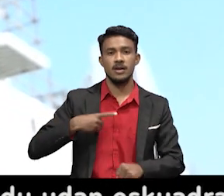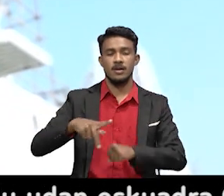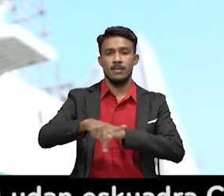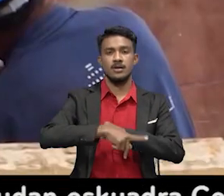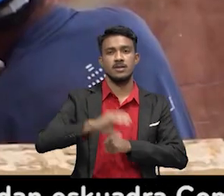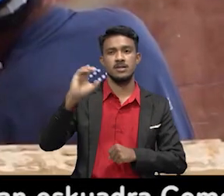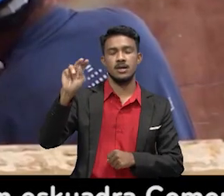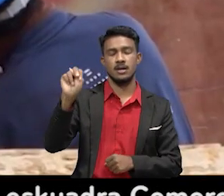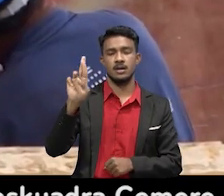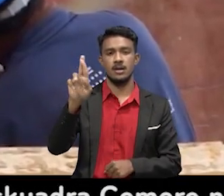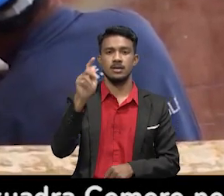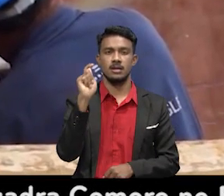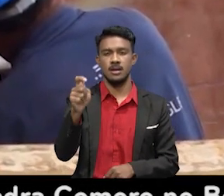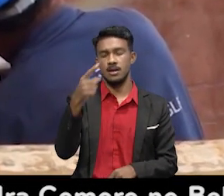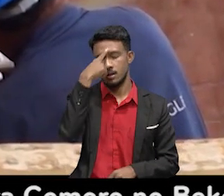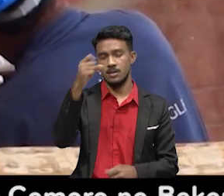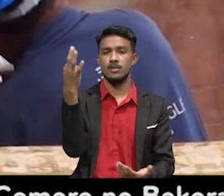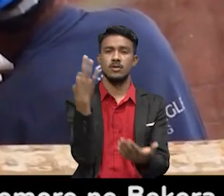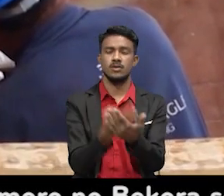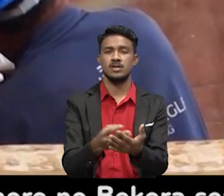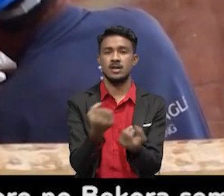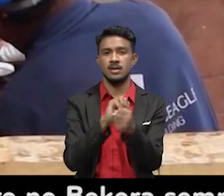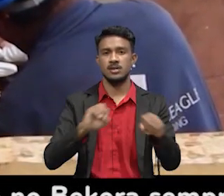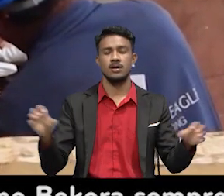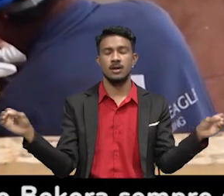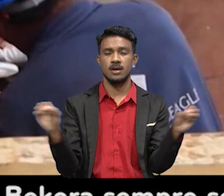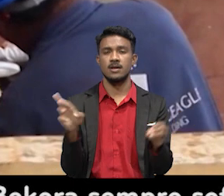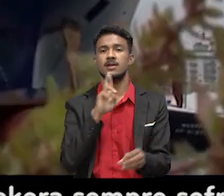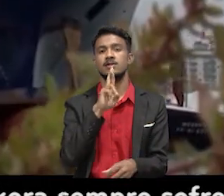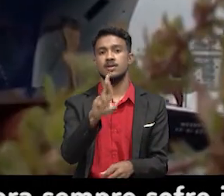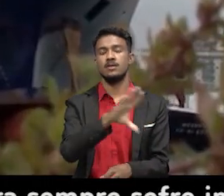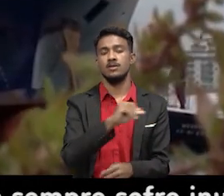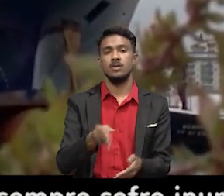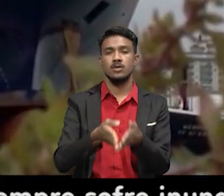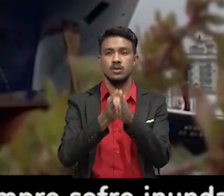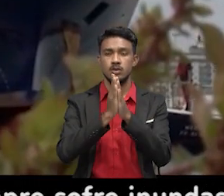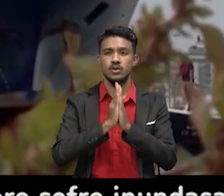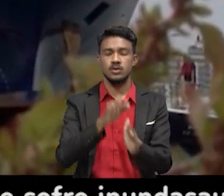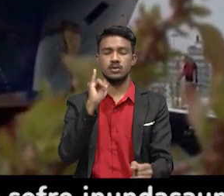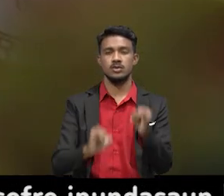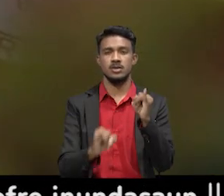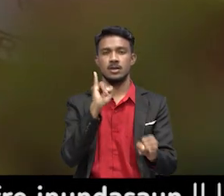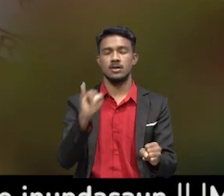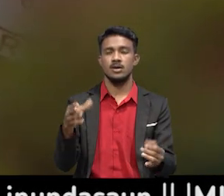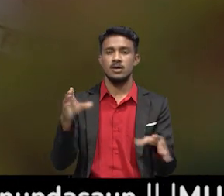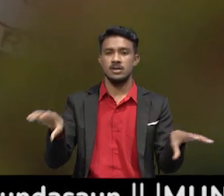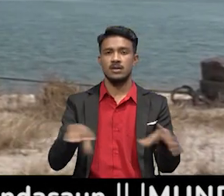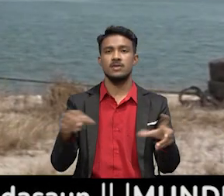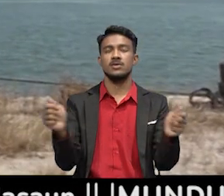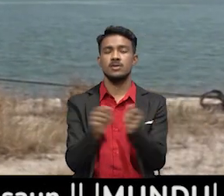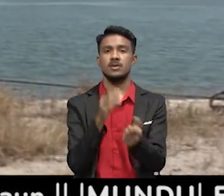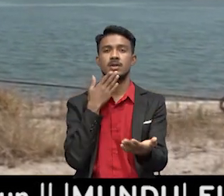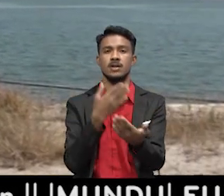ro Haksolok tamba gasta o san estado la iha resultado. No russo parte justiça a tu serviço ha imparcialidade